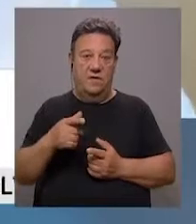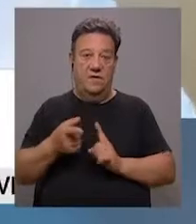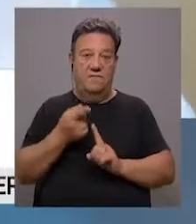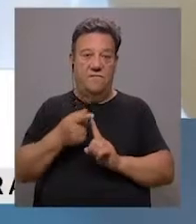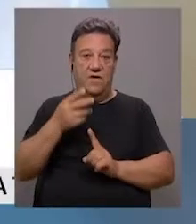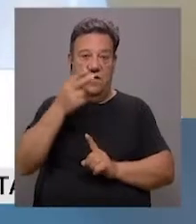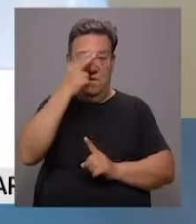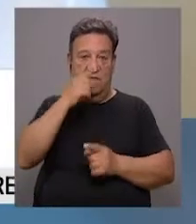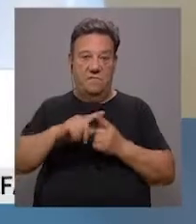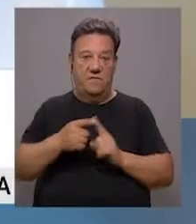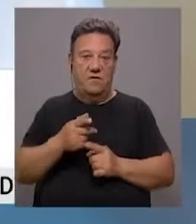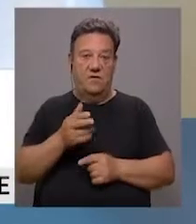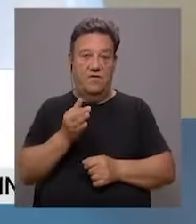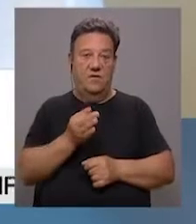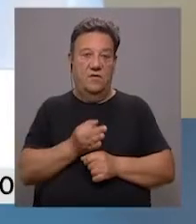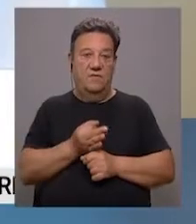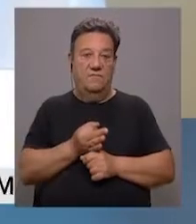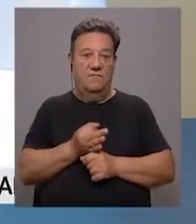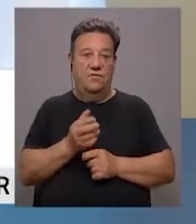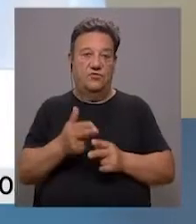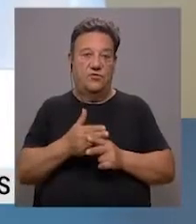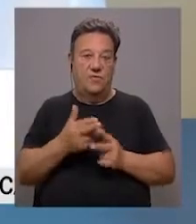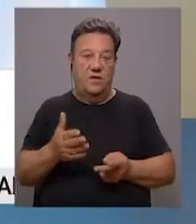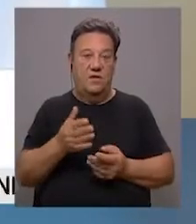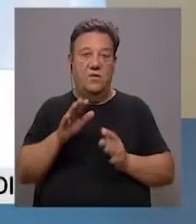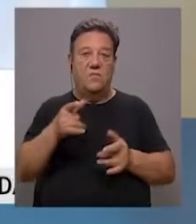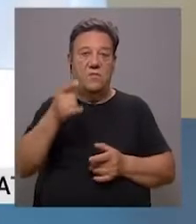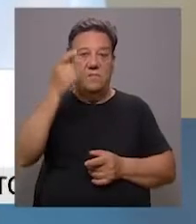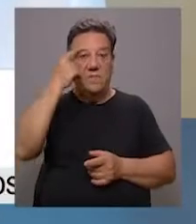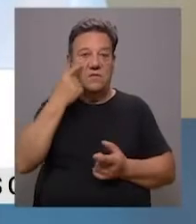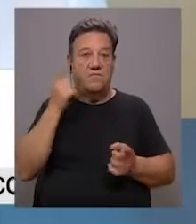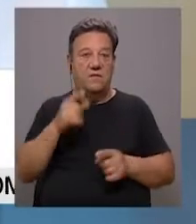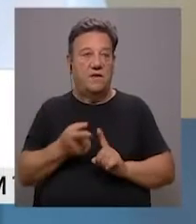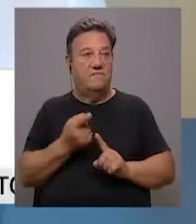no Festival do Chocolate. Quando é que pensam retomar este tipo de eventos?